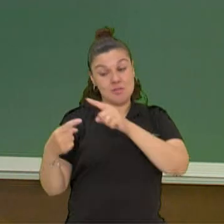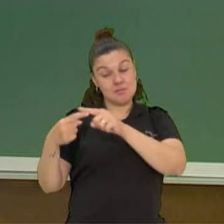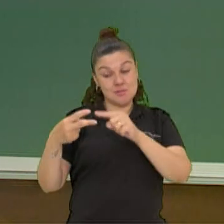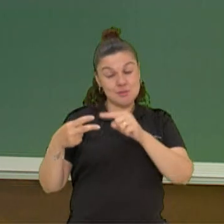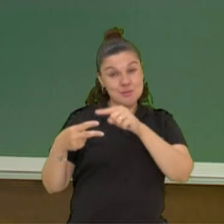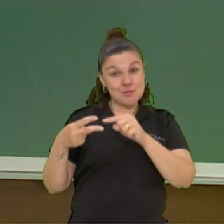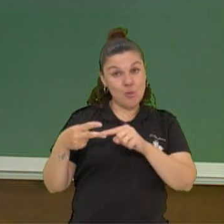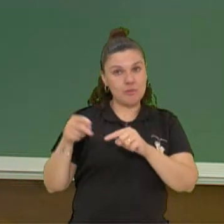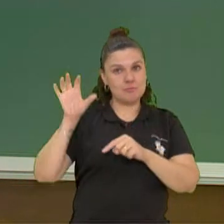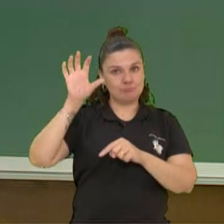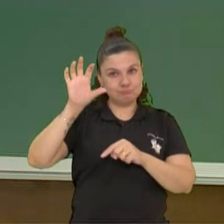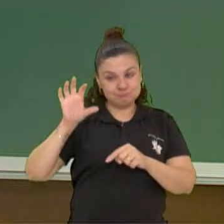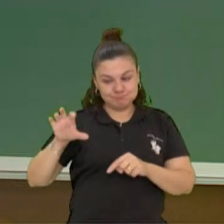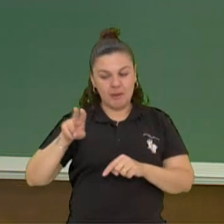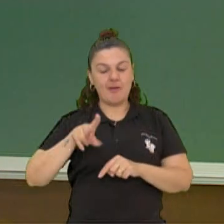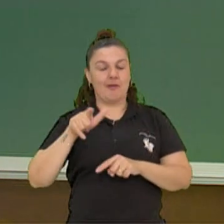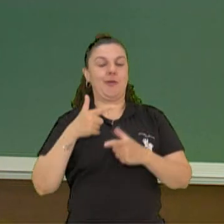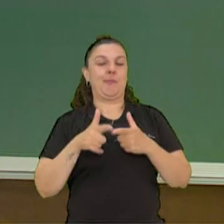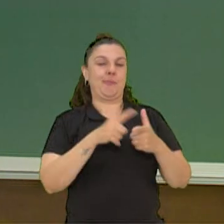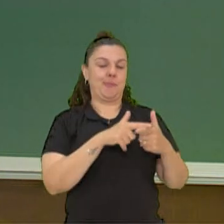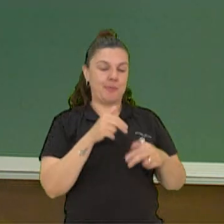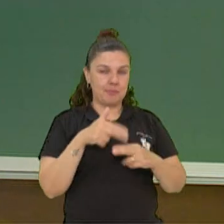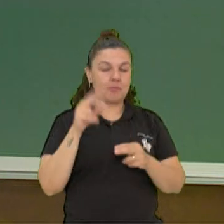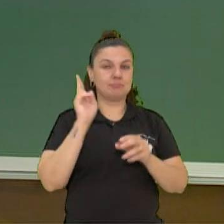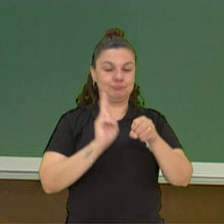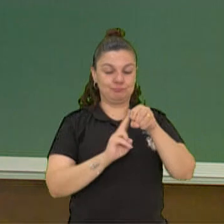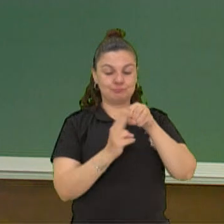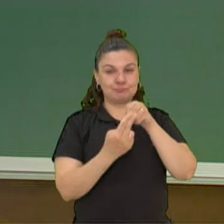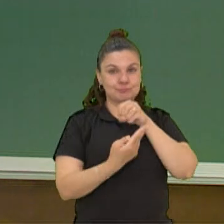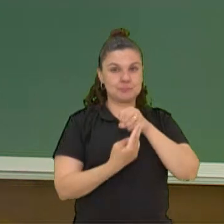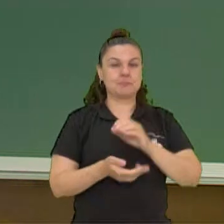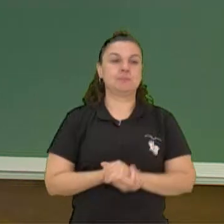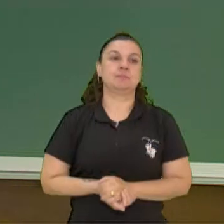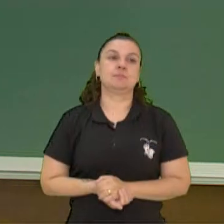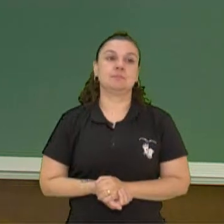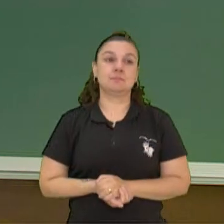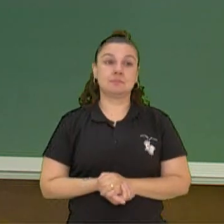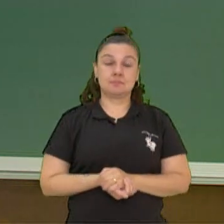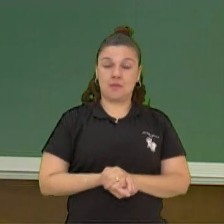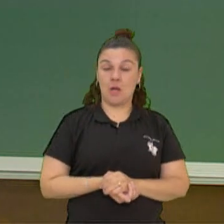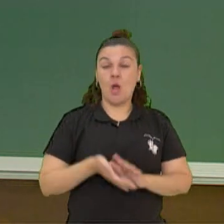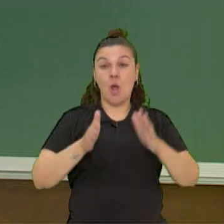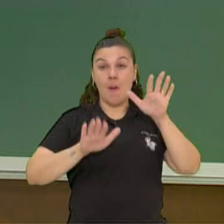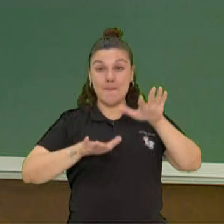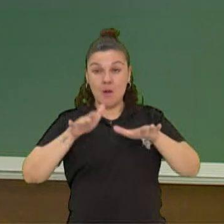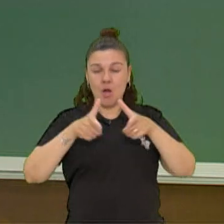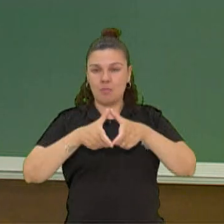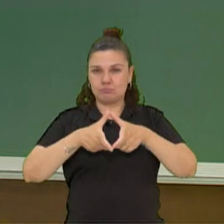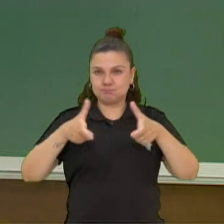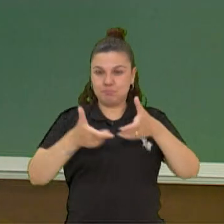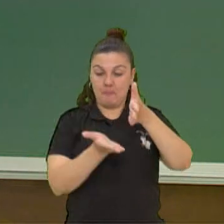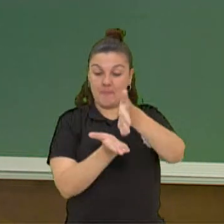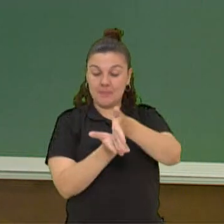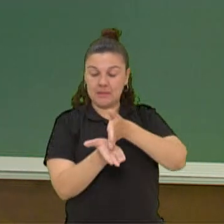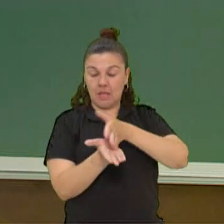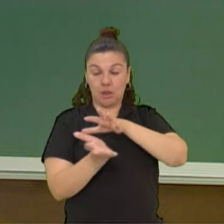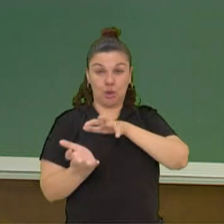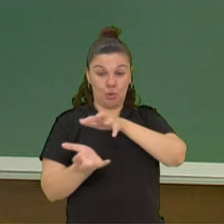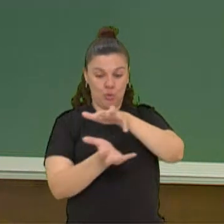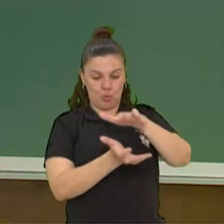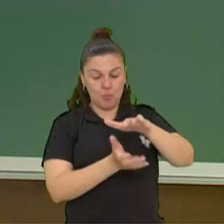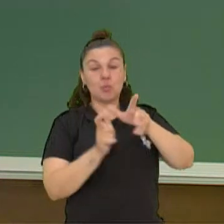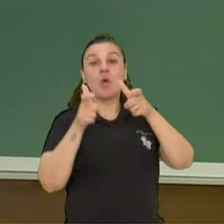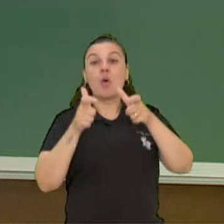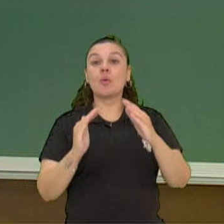pressão, nas áreas urbanas. Mais da metade da população urbana do mundo está no